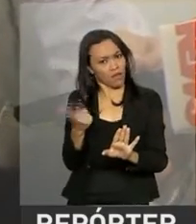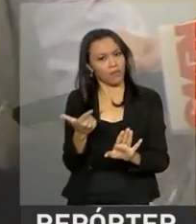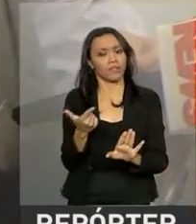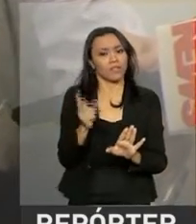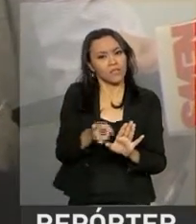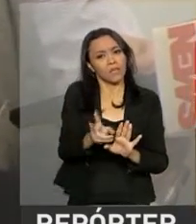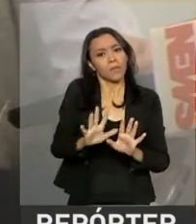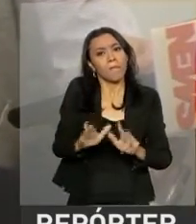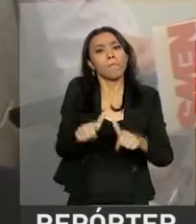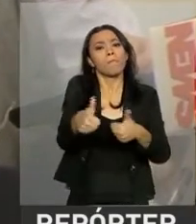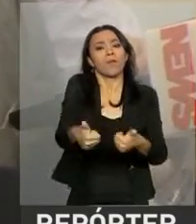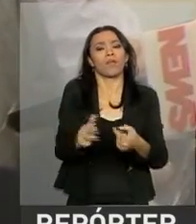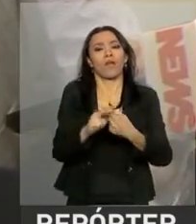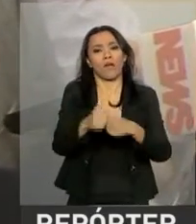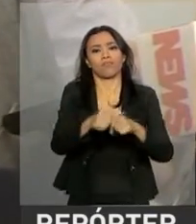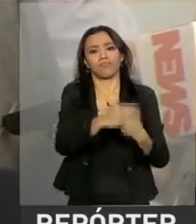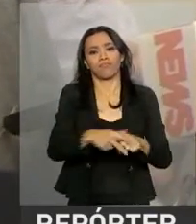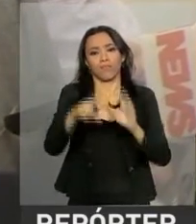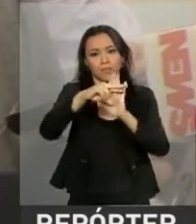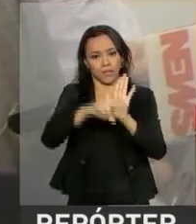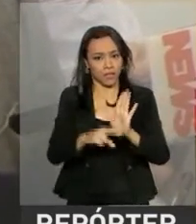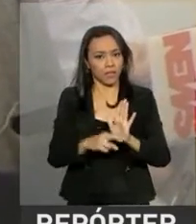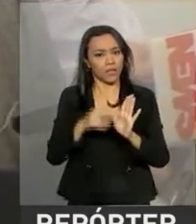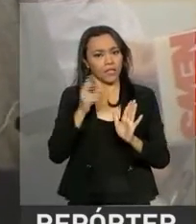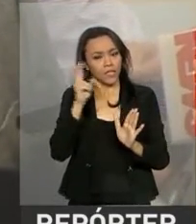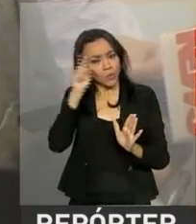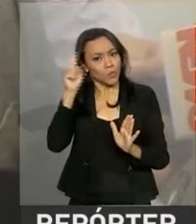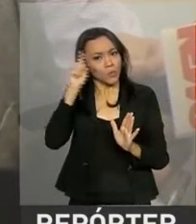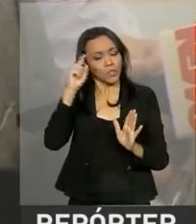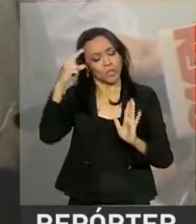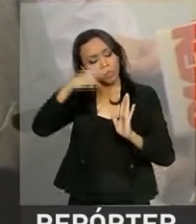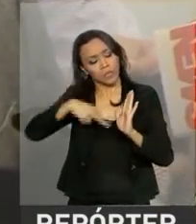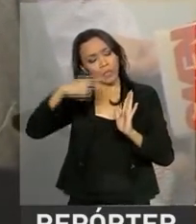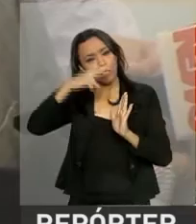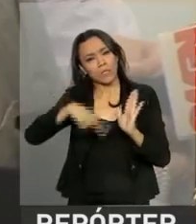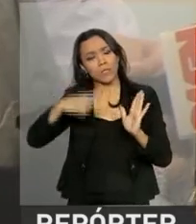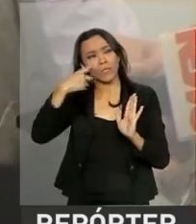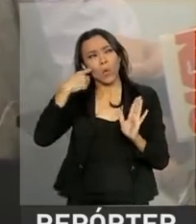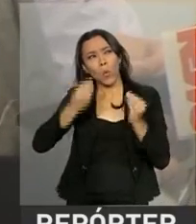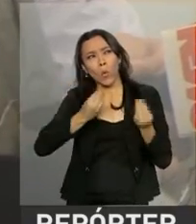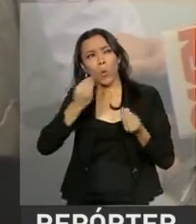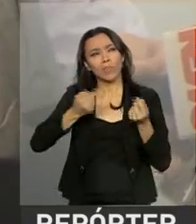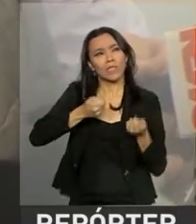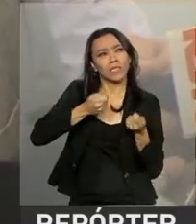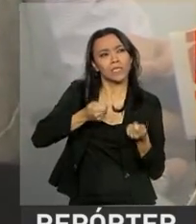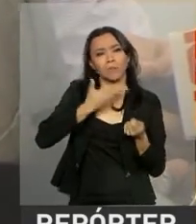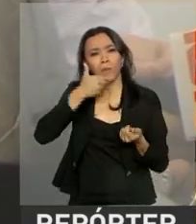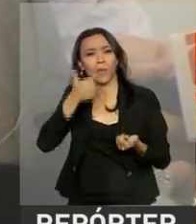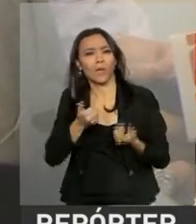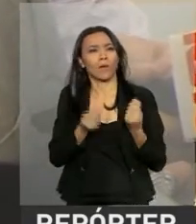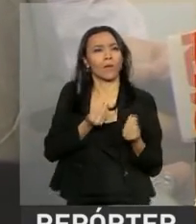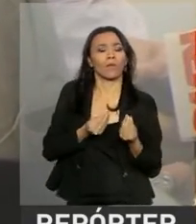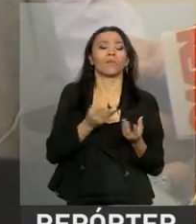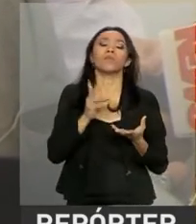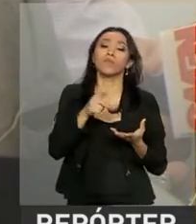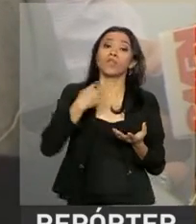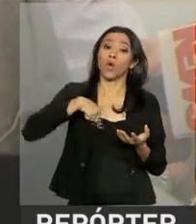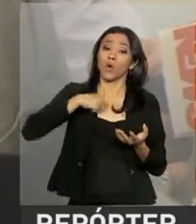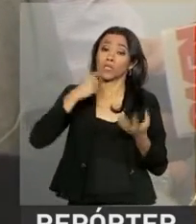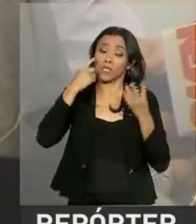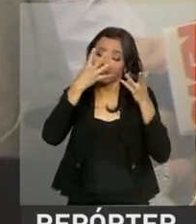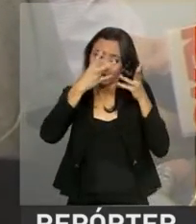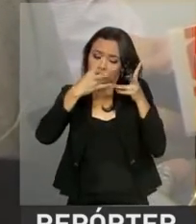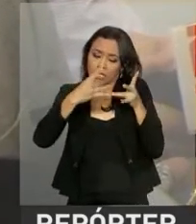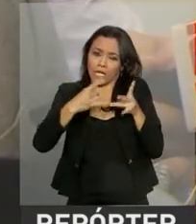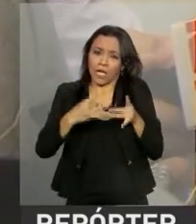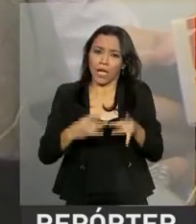sempre se pode aperfeiçoar e cada dia nós estamos olhando e tentando ver como fazer melhor, mas fizemos uma análise muito